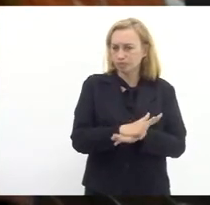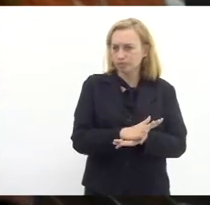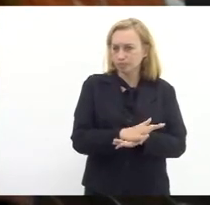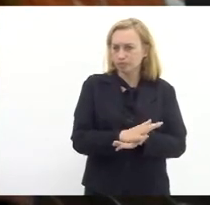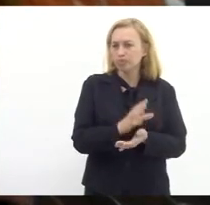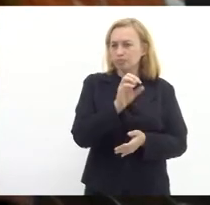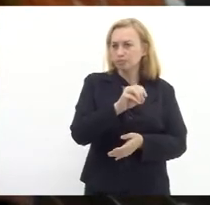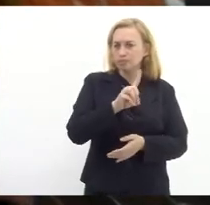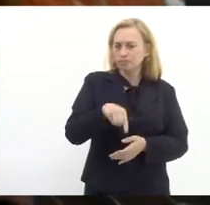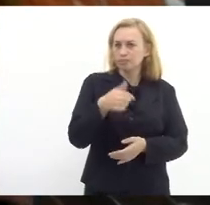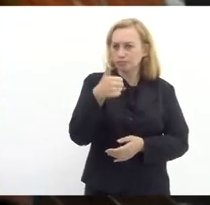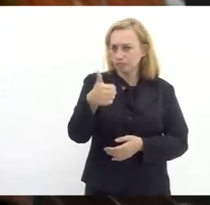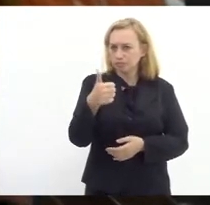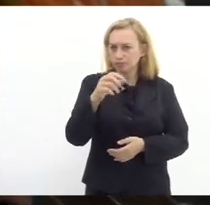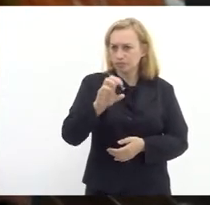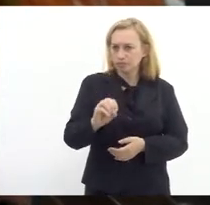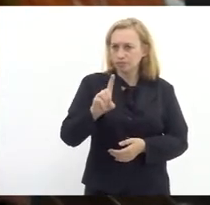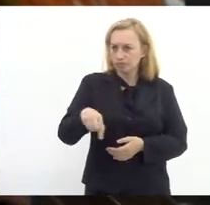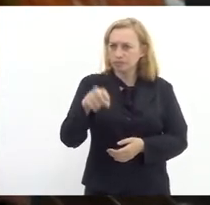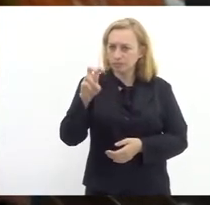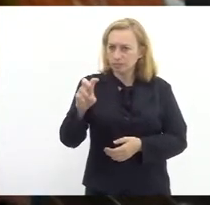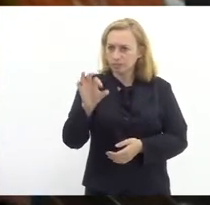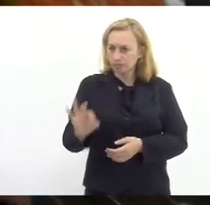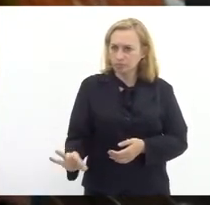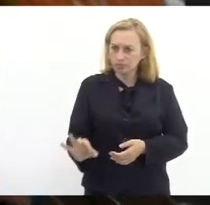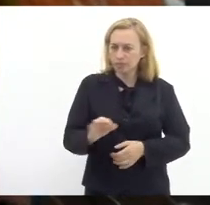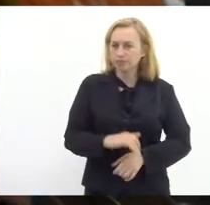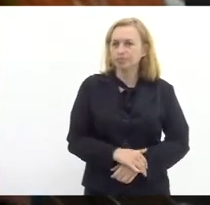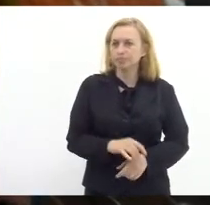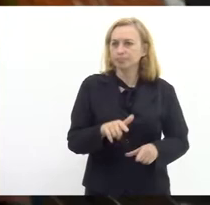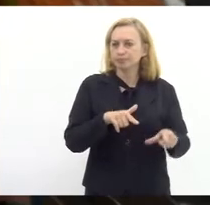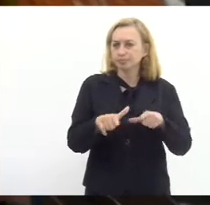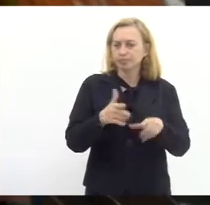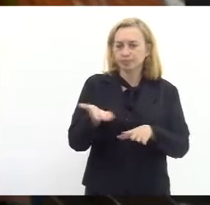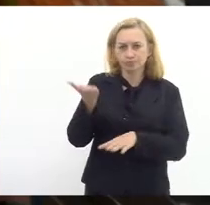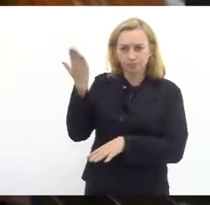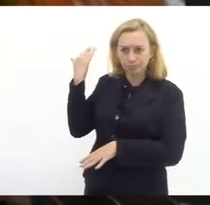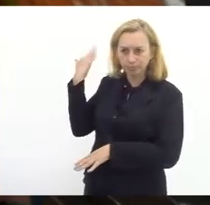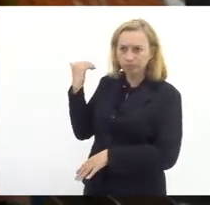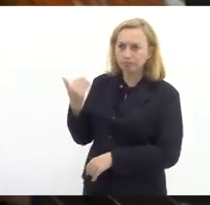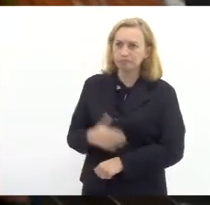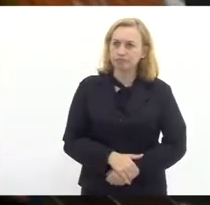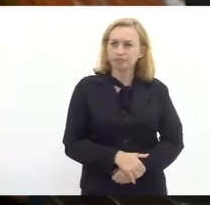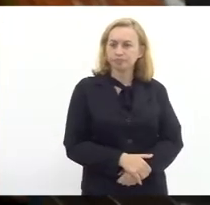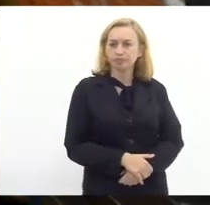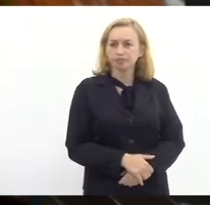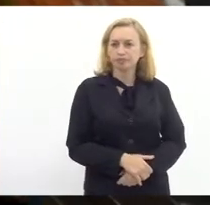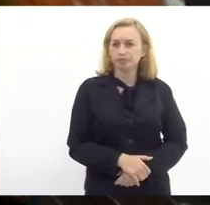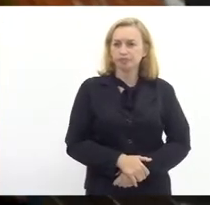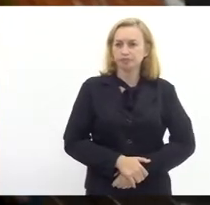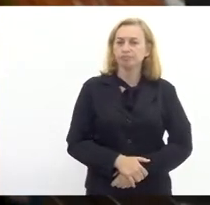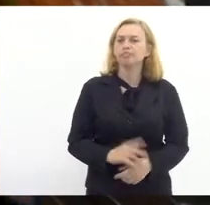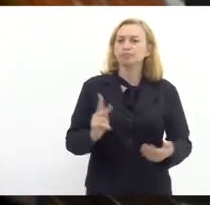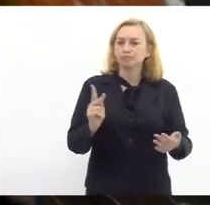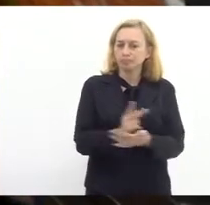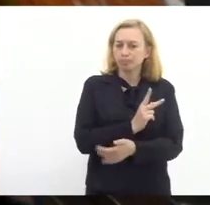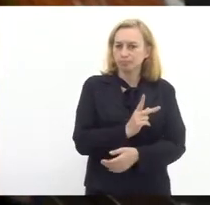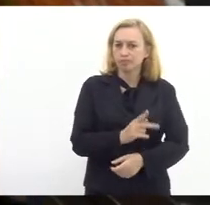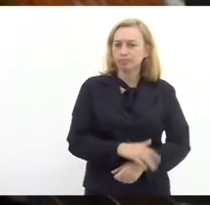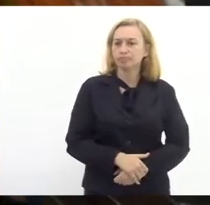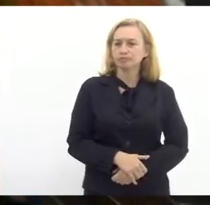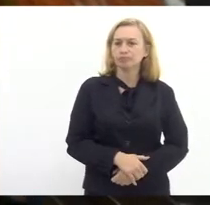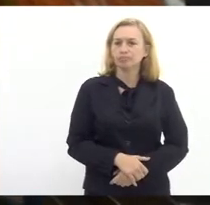valor de 0,1% a 0,5% do exercício anterior. do exercício do fato, na verdade, do faturamento